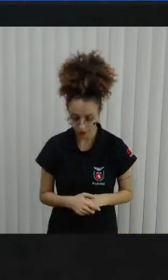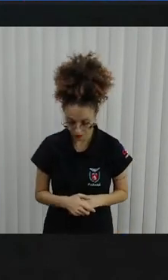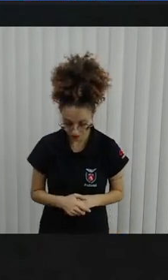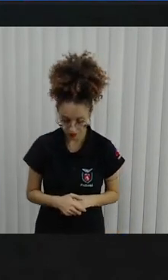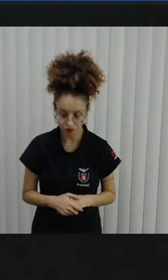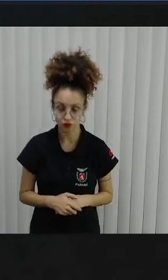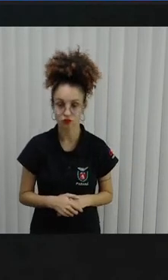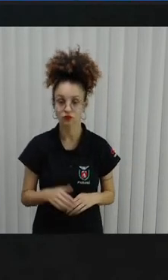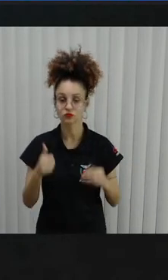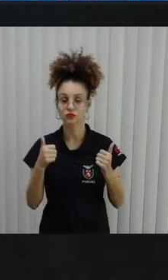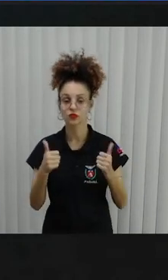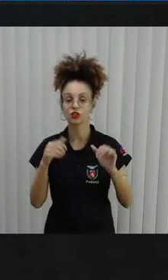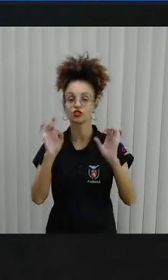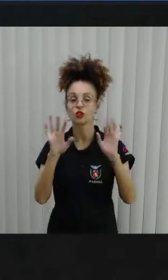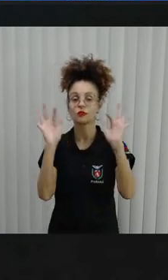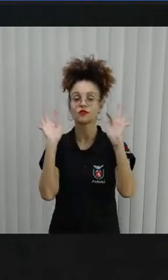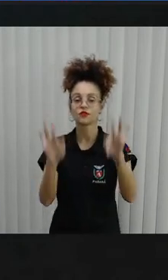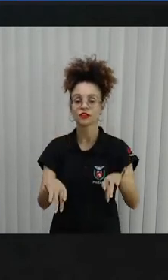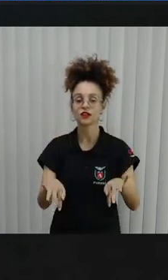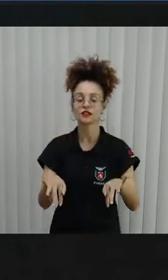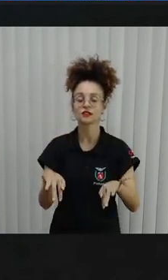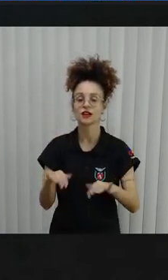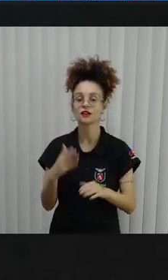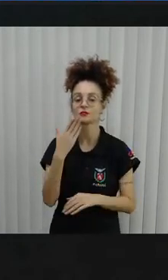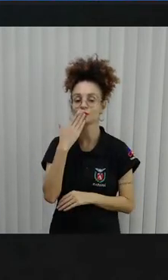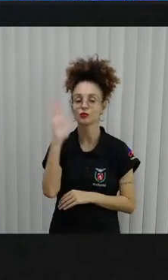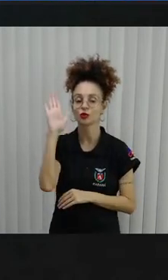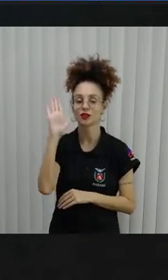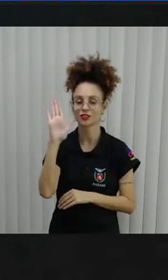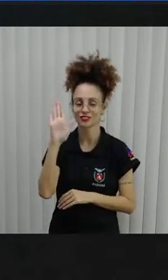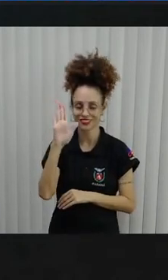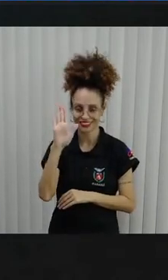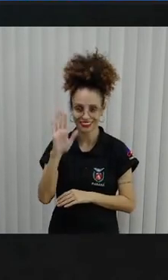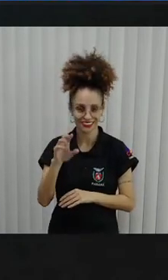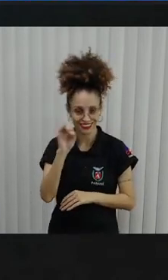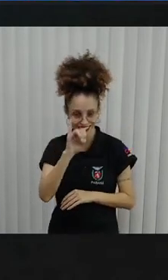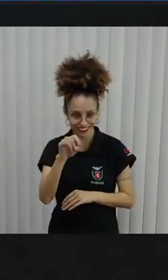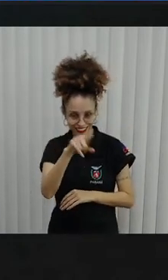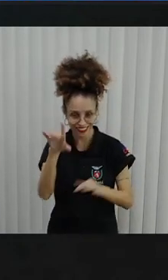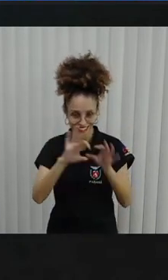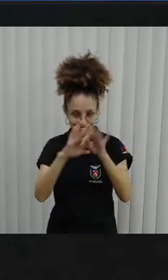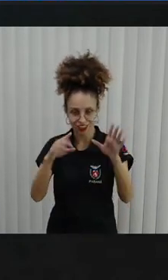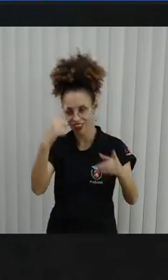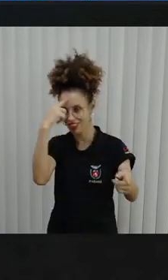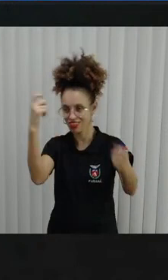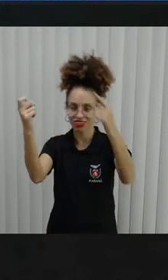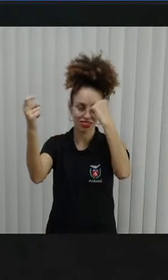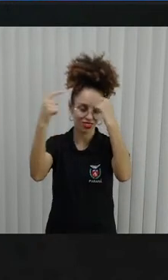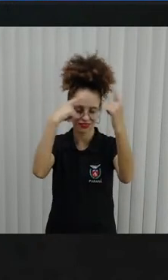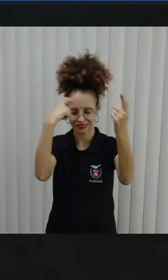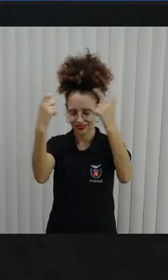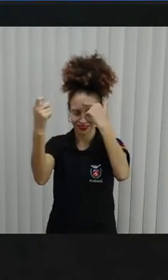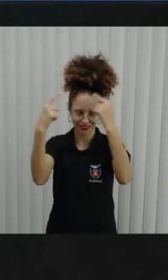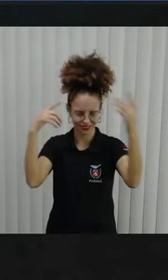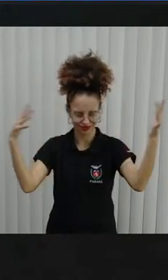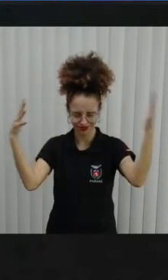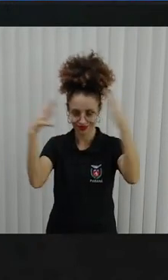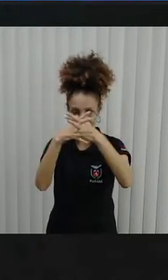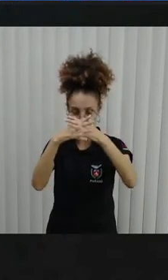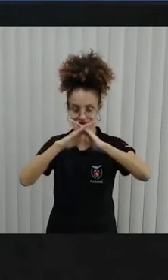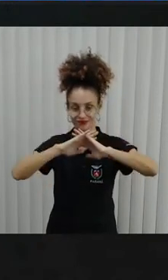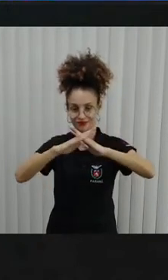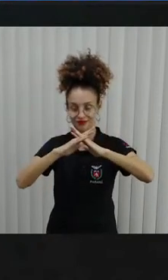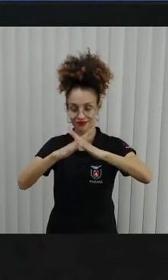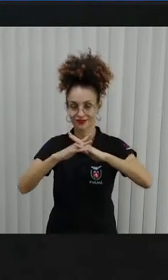Beleza? Só para finalizar, para fechar com chave de ouro, eu prometo, Marcelo, que se deixar, cara, a gente vai ficar inventando. Daqui a Sim. pouco o Dino tá dando um tiro no